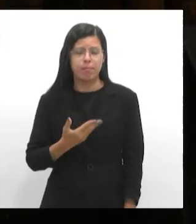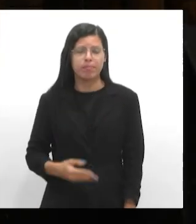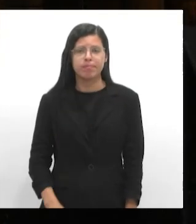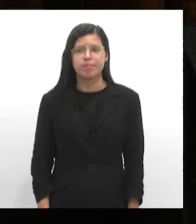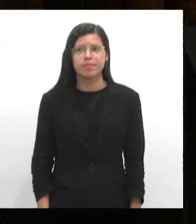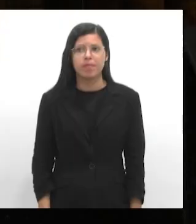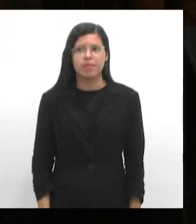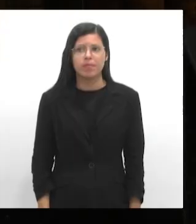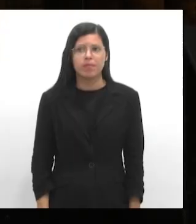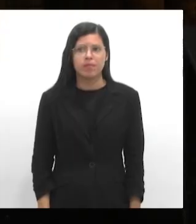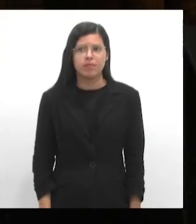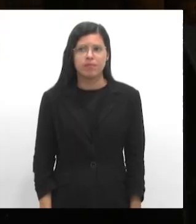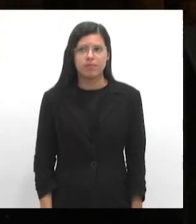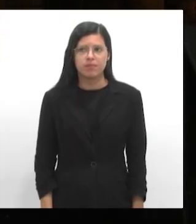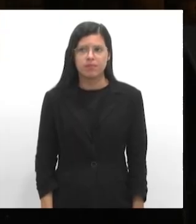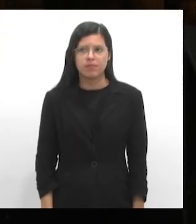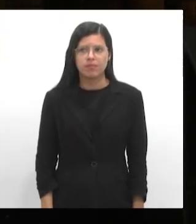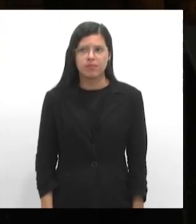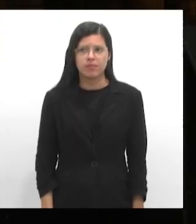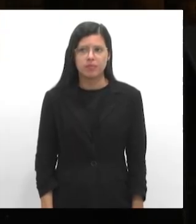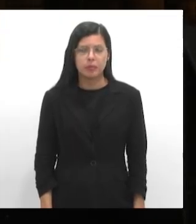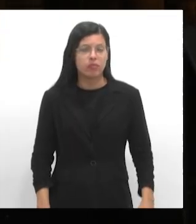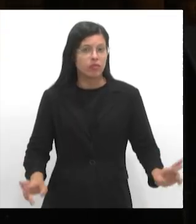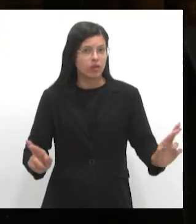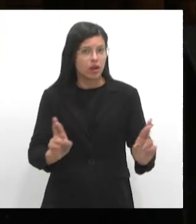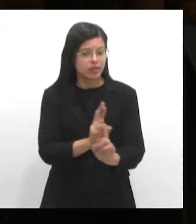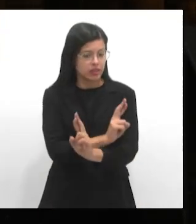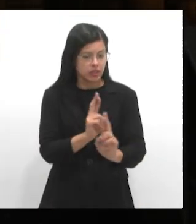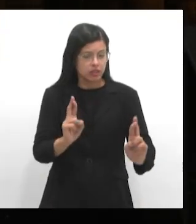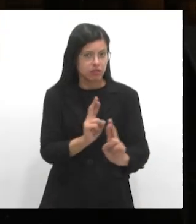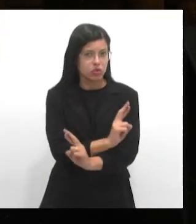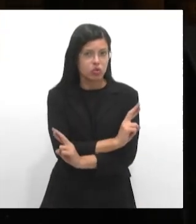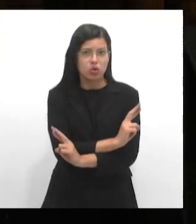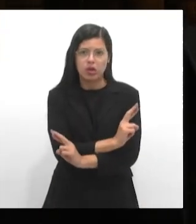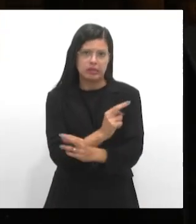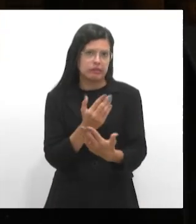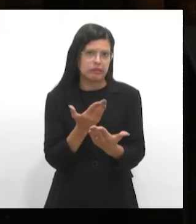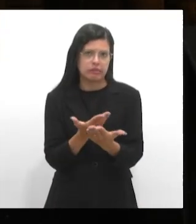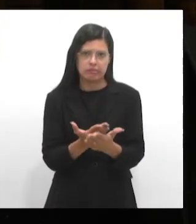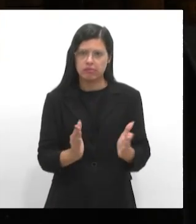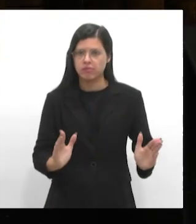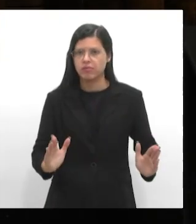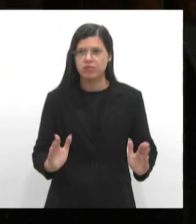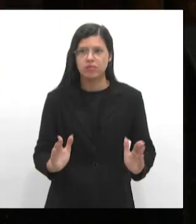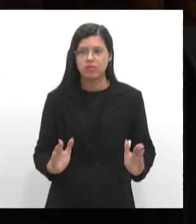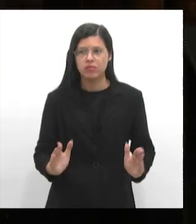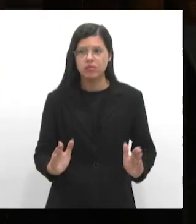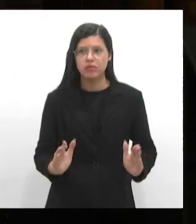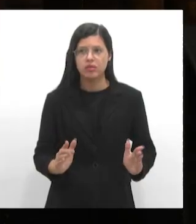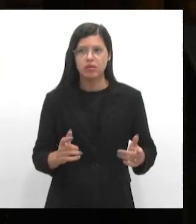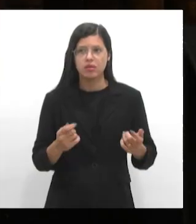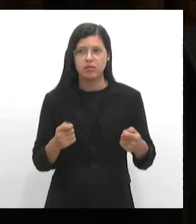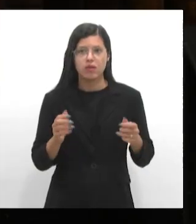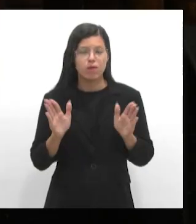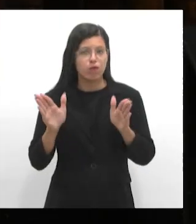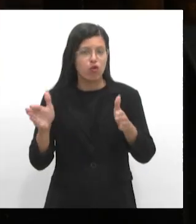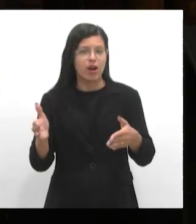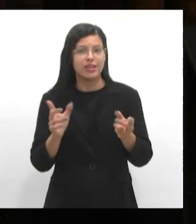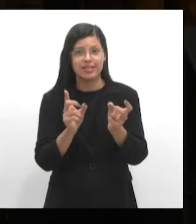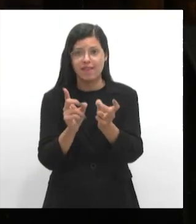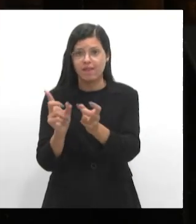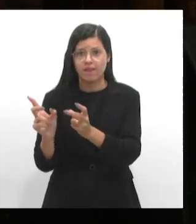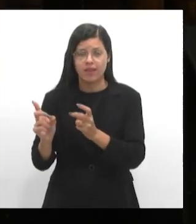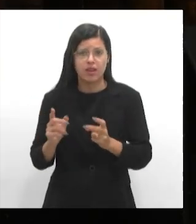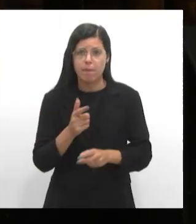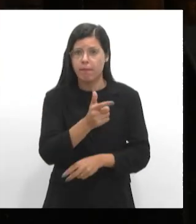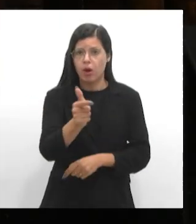Bom, essas relações minguaram, ela vai ter que focar essa exportação para outros